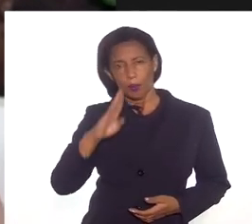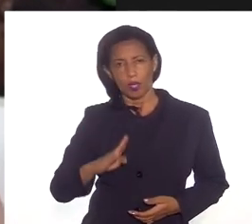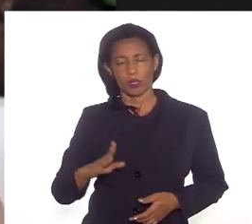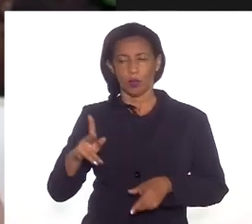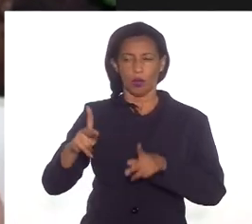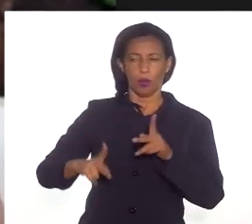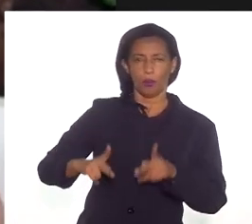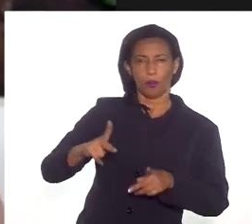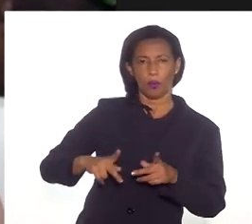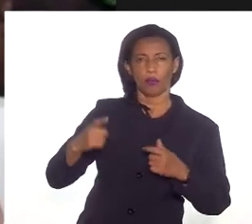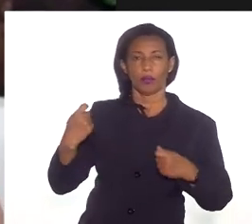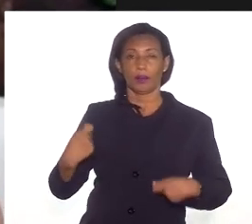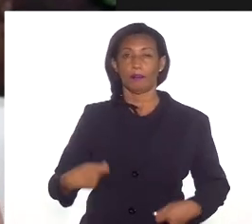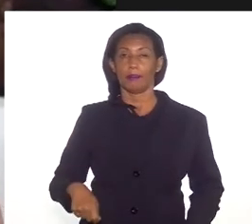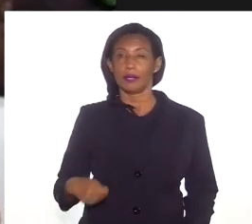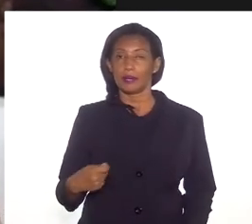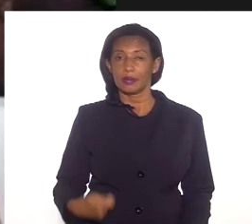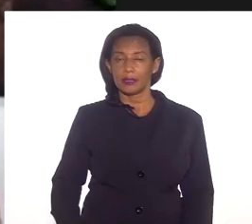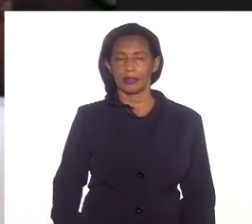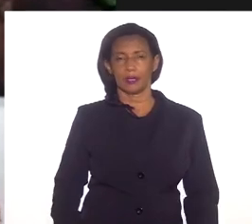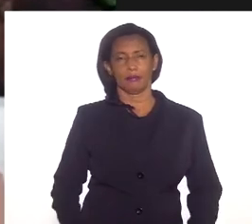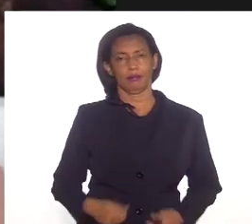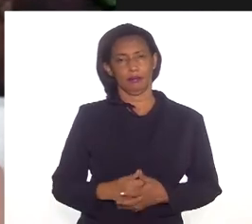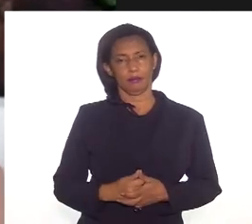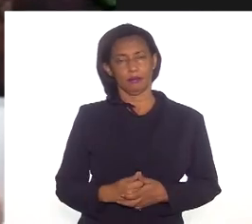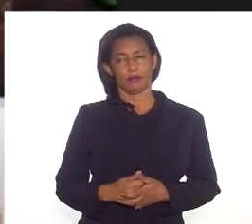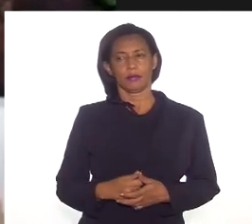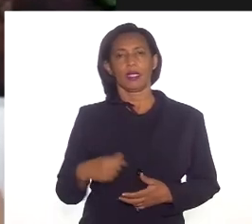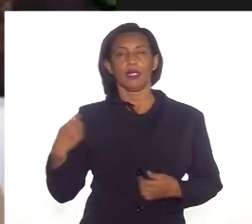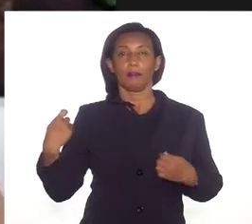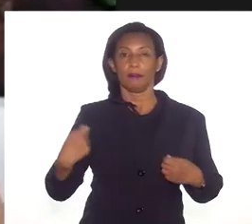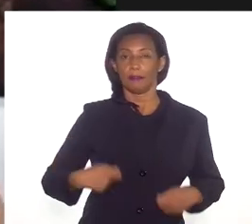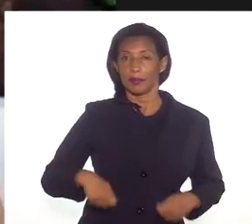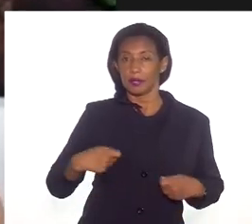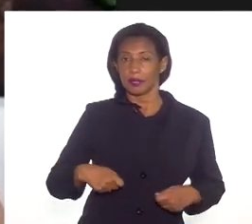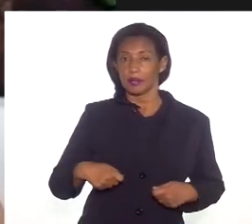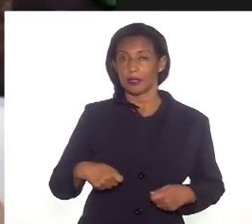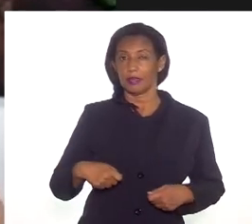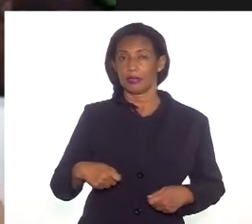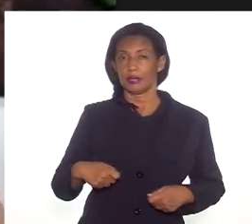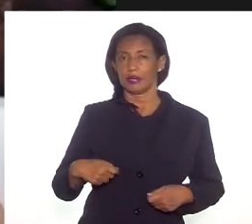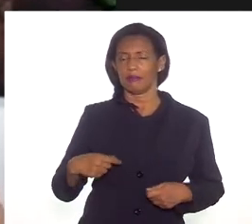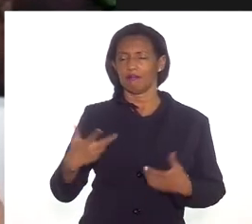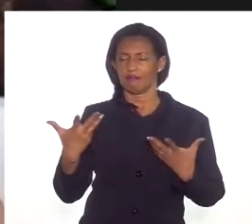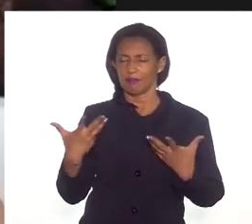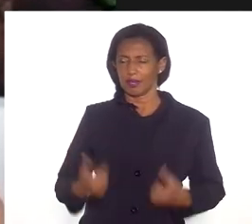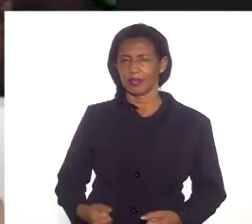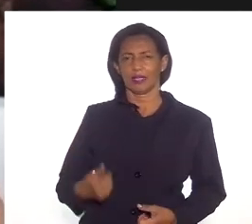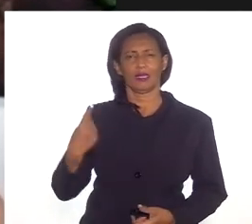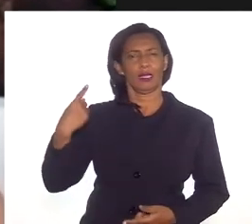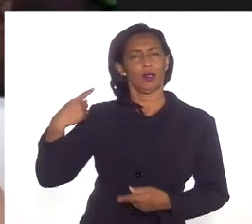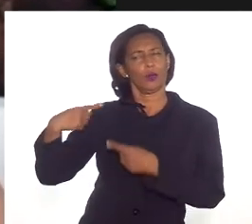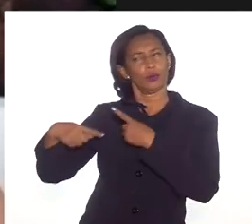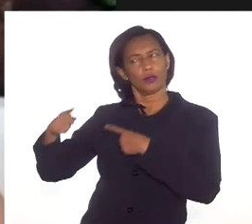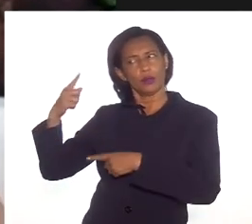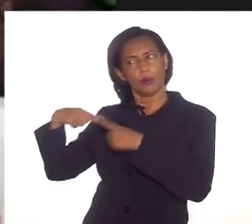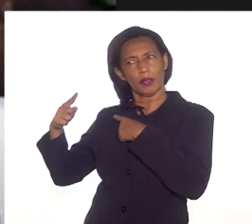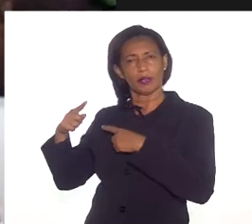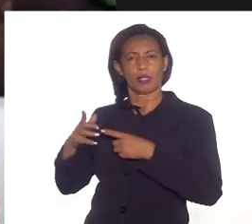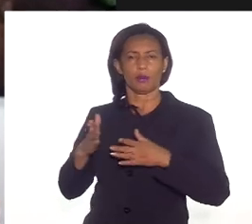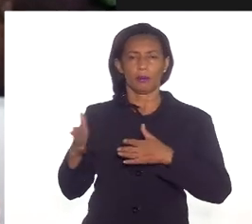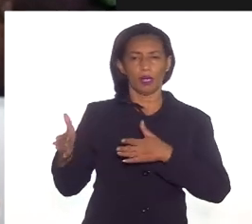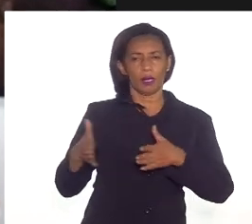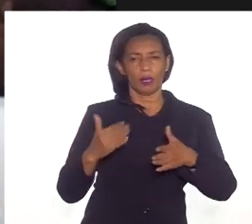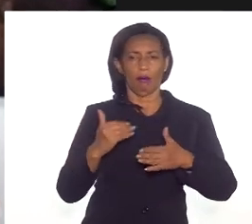é um povo que precisa, né, o Brasil, o brasileiro, é um povo que precisa ainda se reconciliar com o seu passado para ele